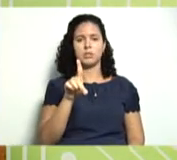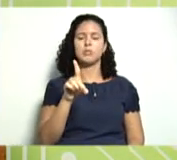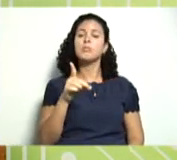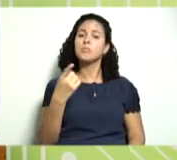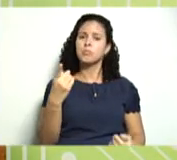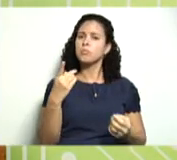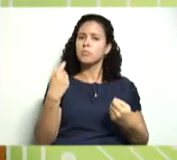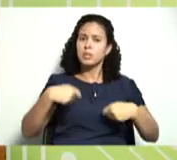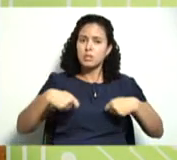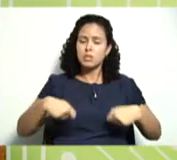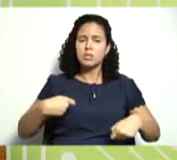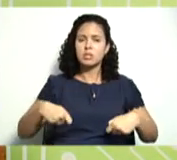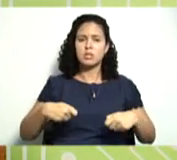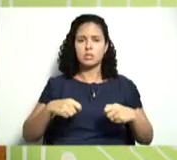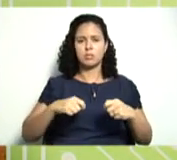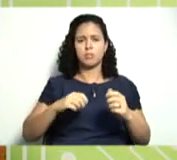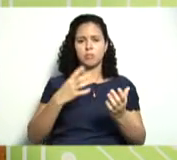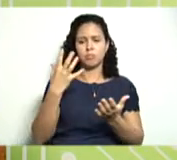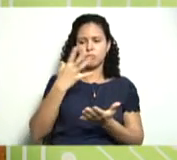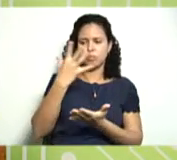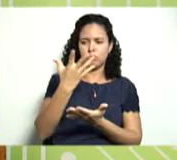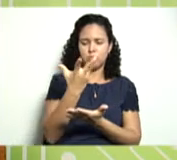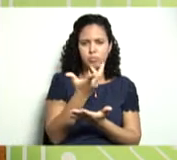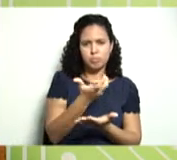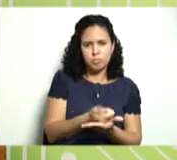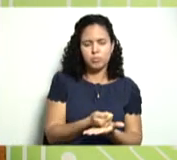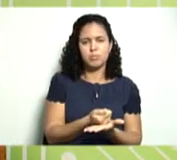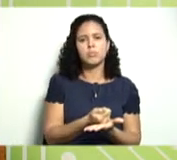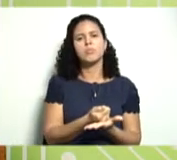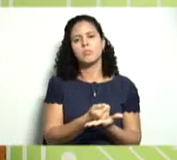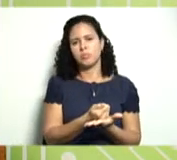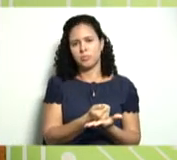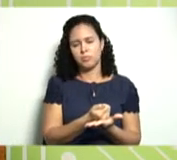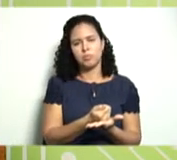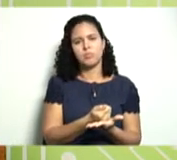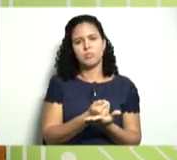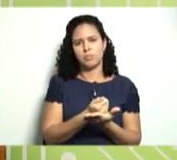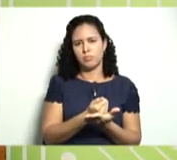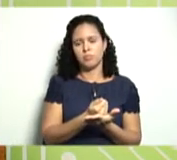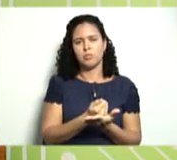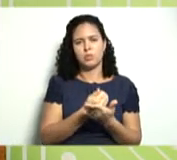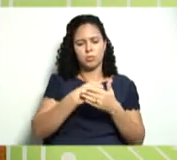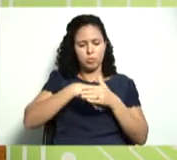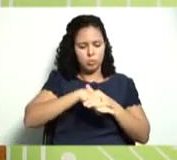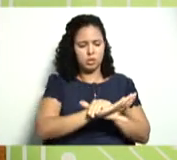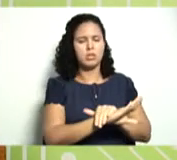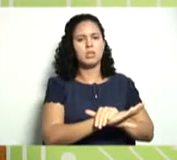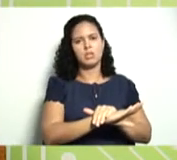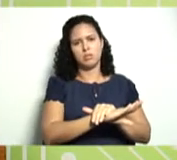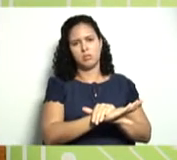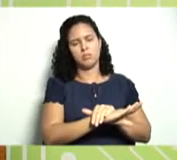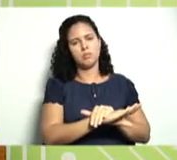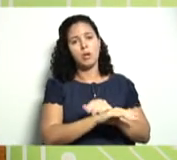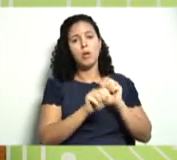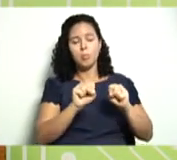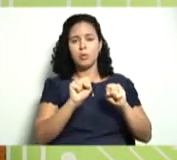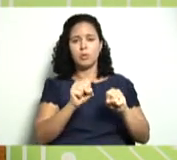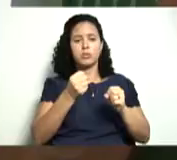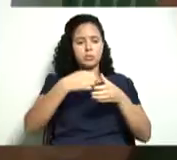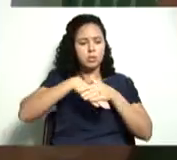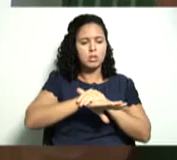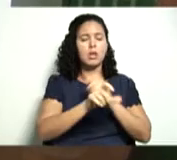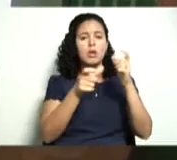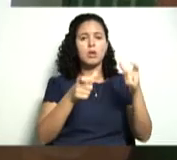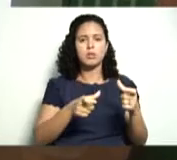você tem que ter o que um backup uma técnica que nós vamos mostrar pra vocês nossas aulas você guarda na nuvem não foi só aqui é